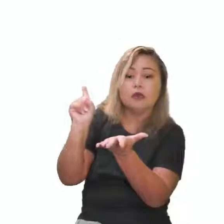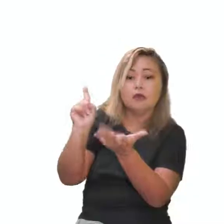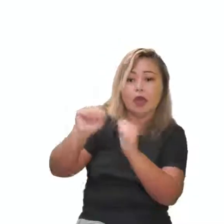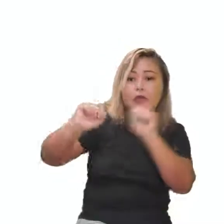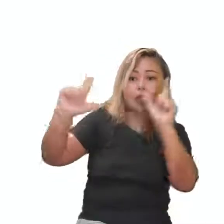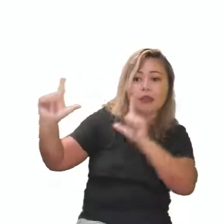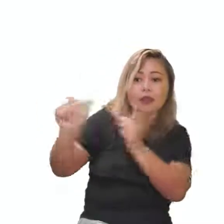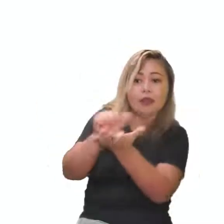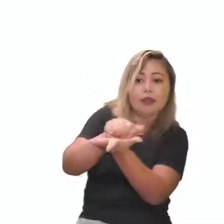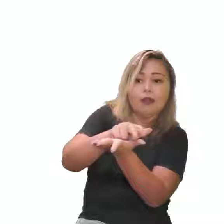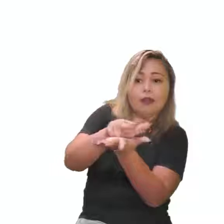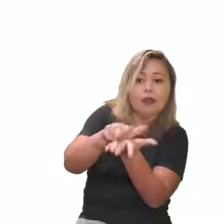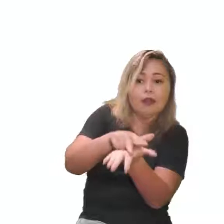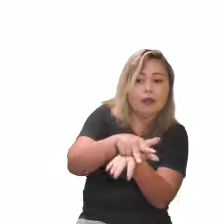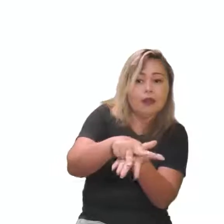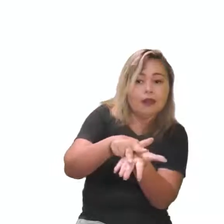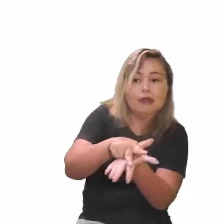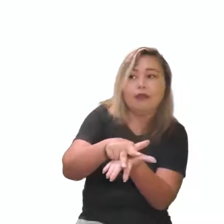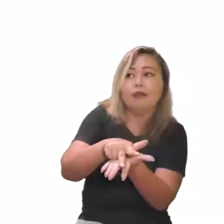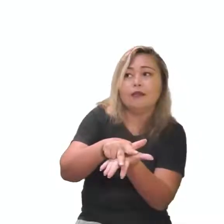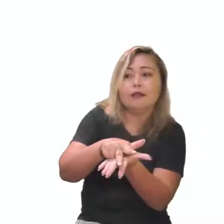na telinha. Olha.